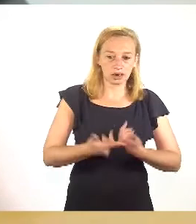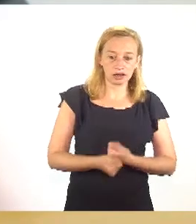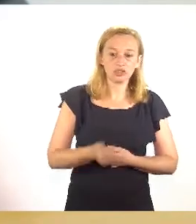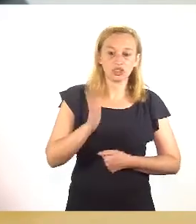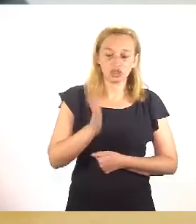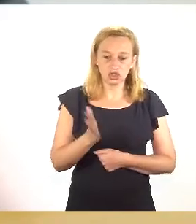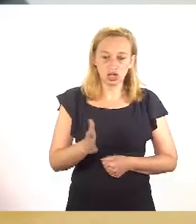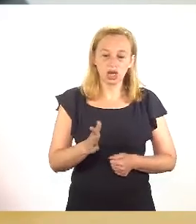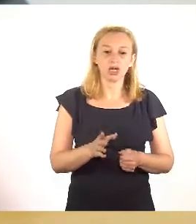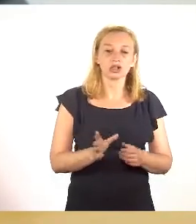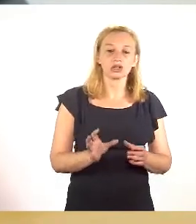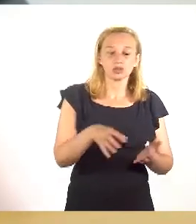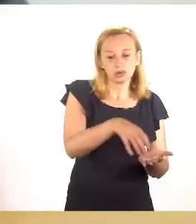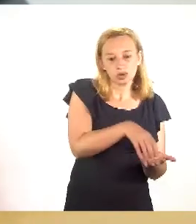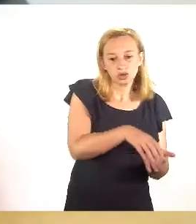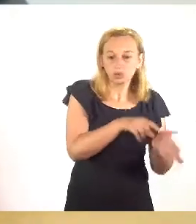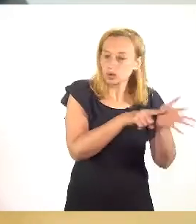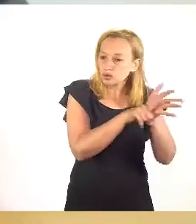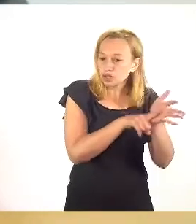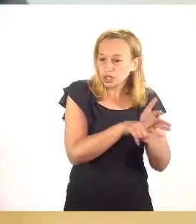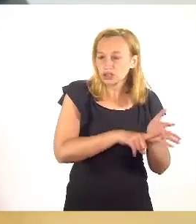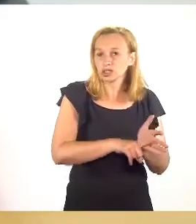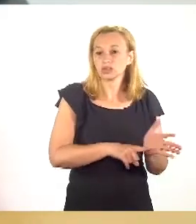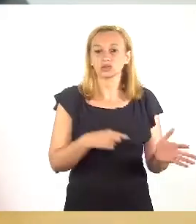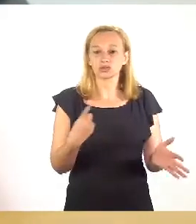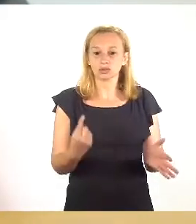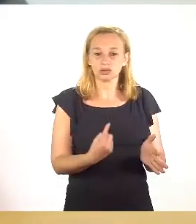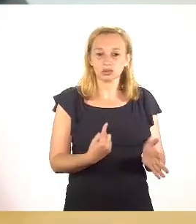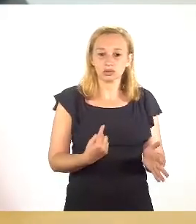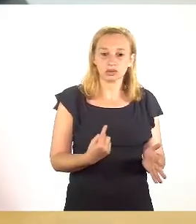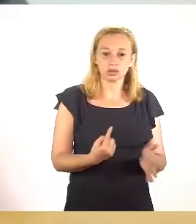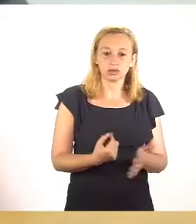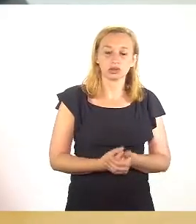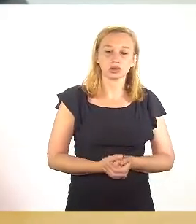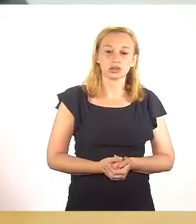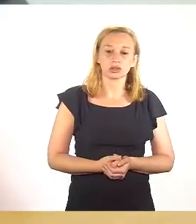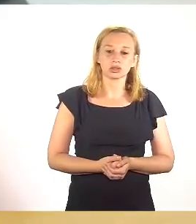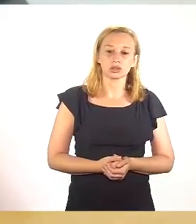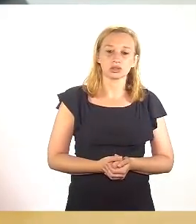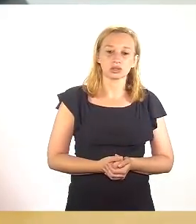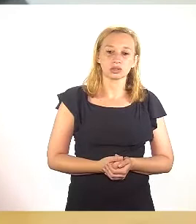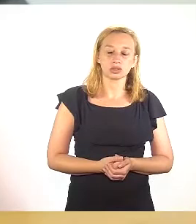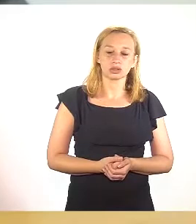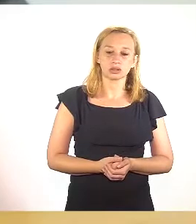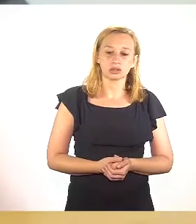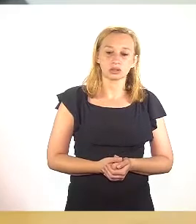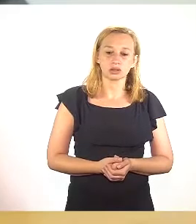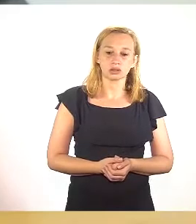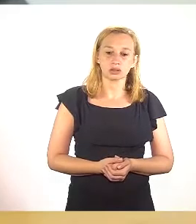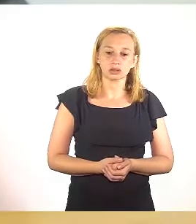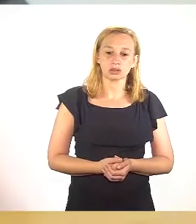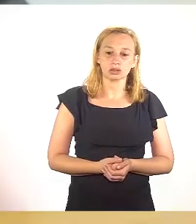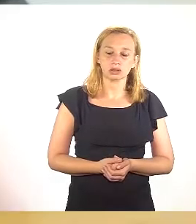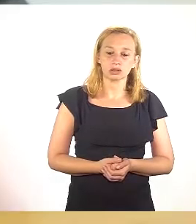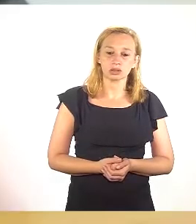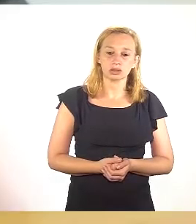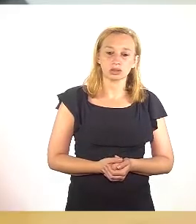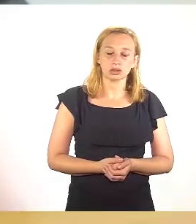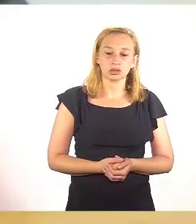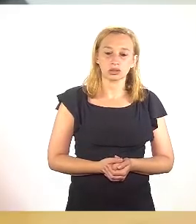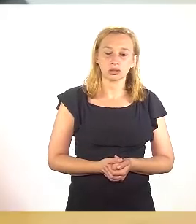de fiscalização, a gente promovia diligências para